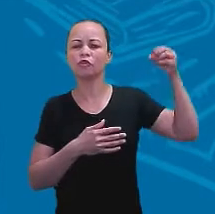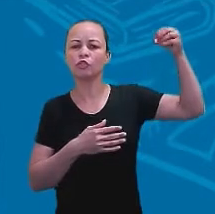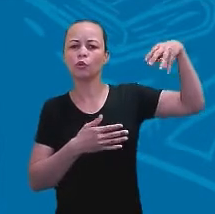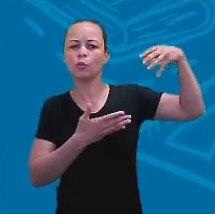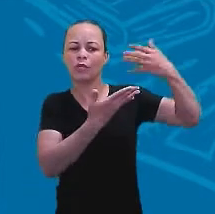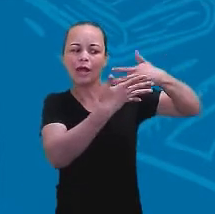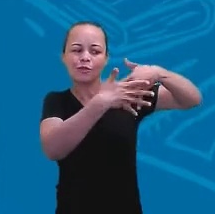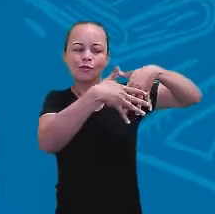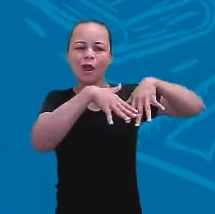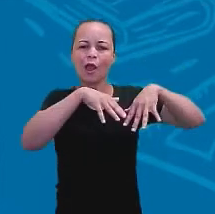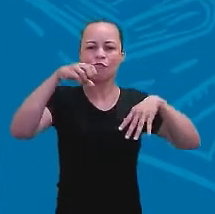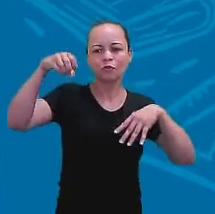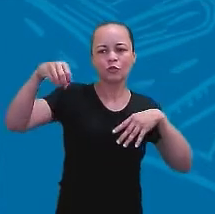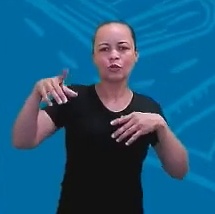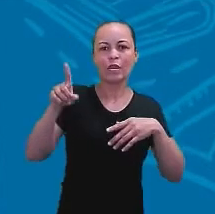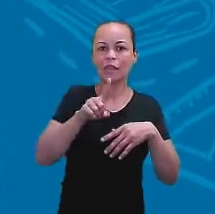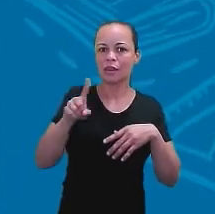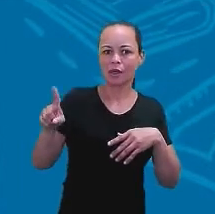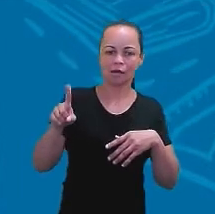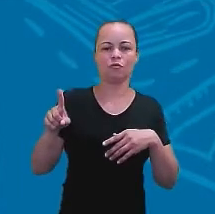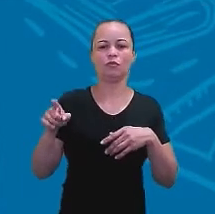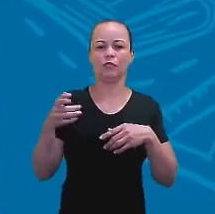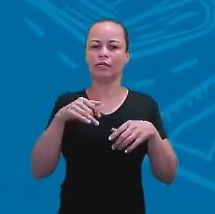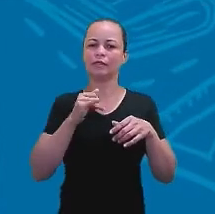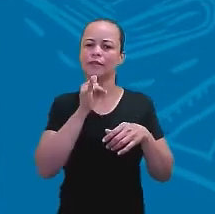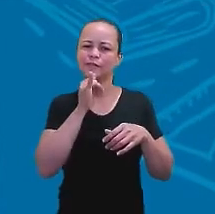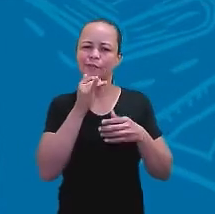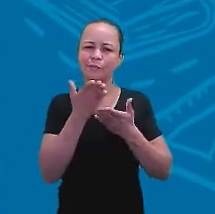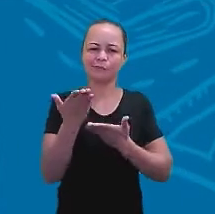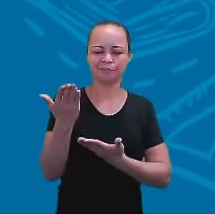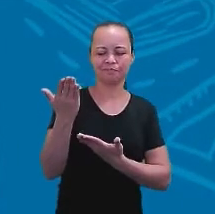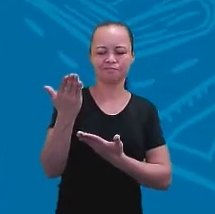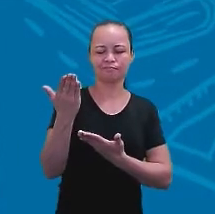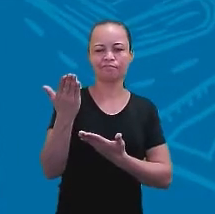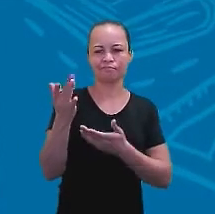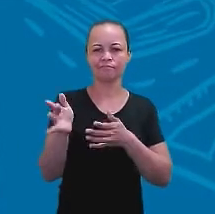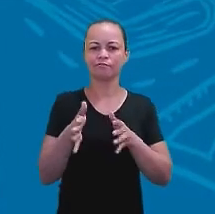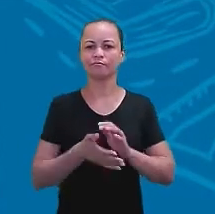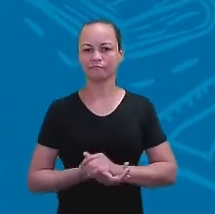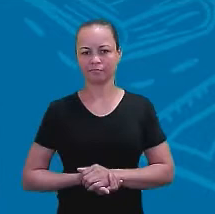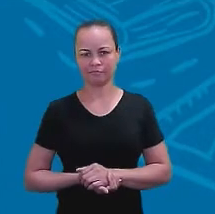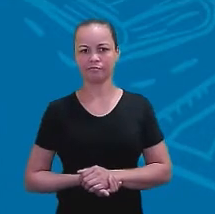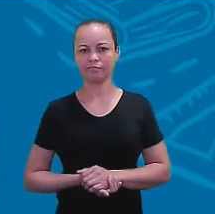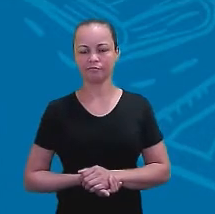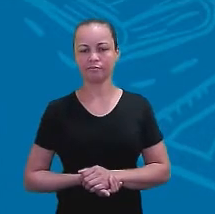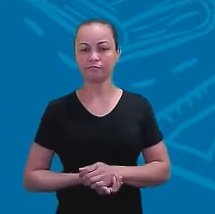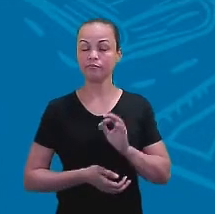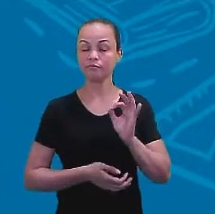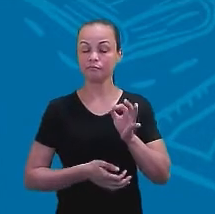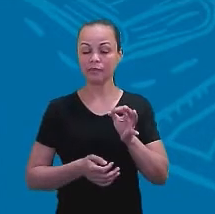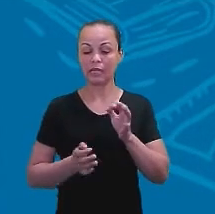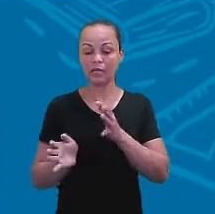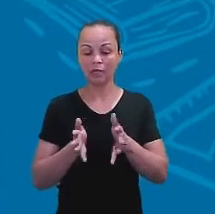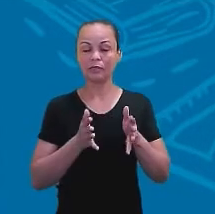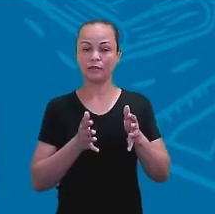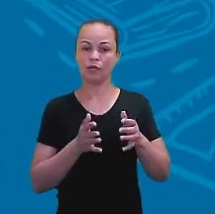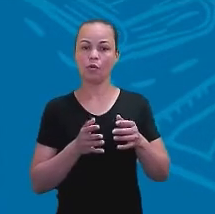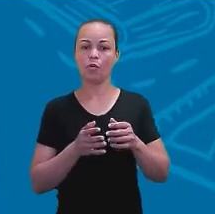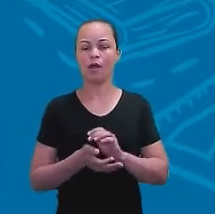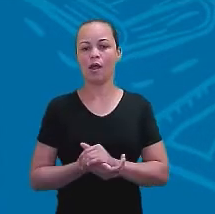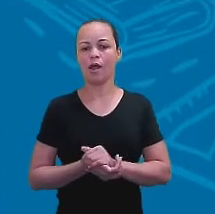seriam destes exemplos aí que eu estou dando para vocês, aquelas que são artificiais, tá certo? As artificiais a gente